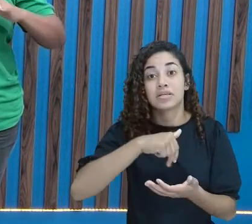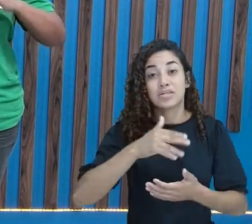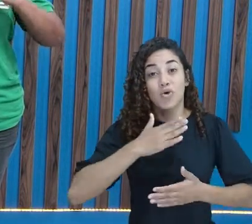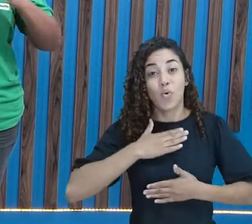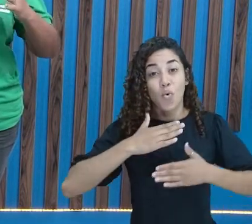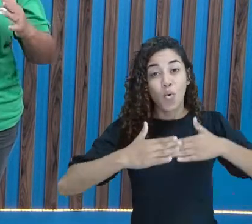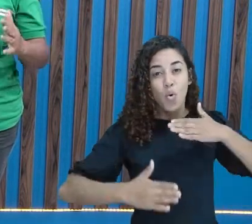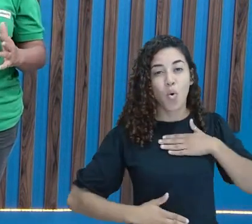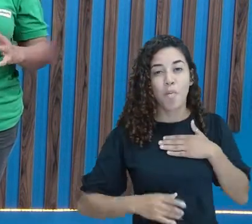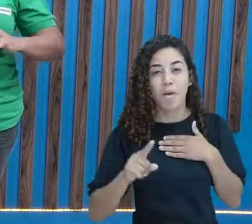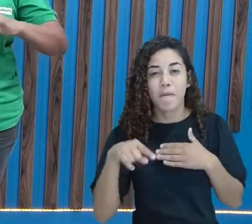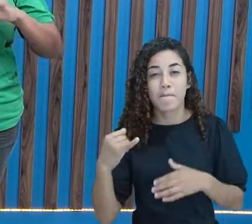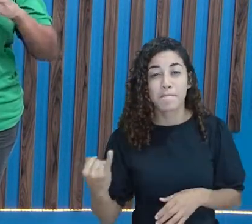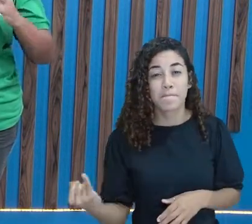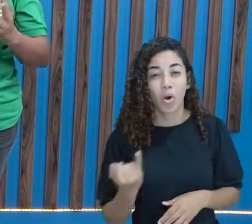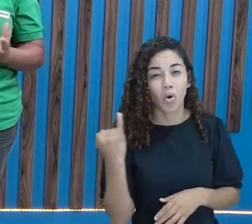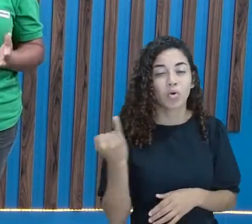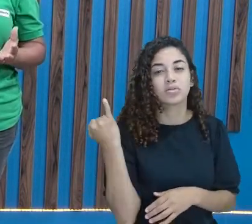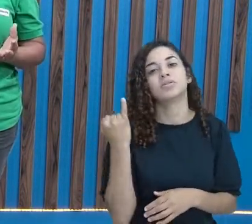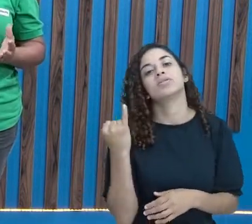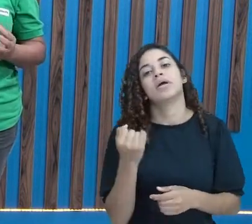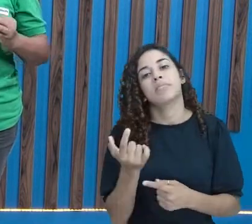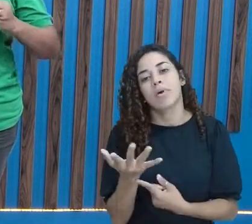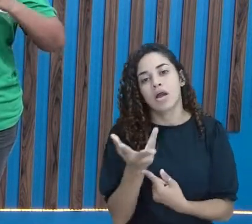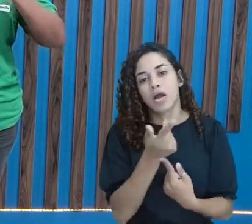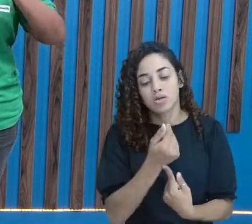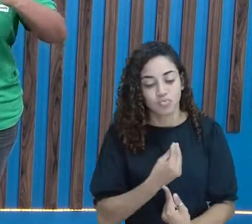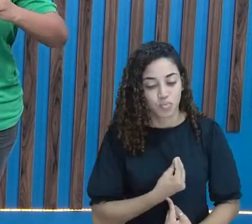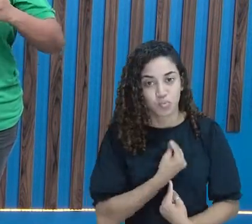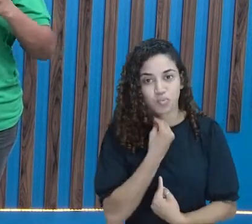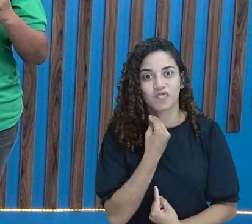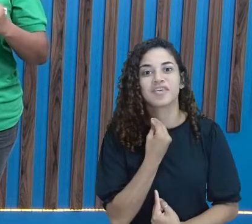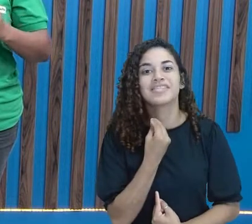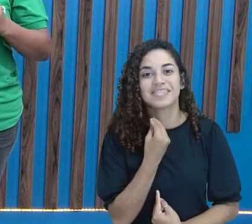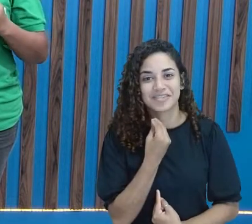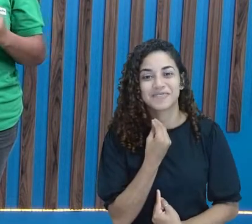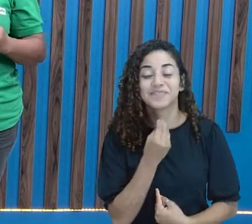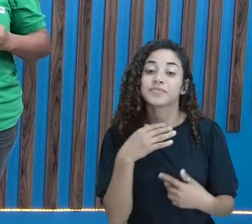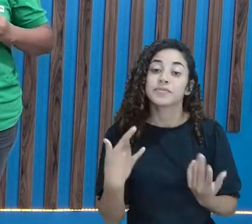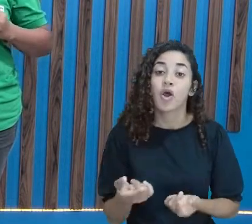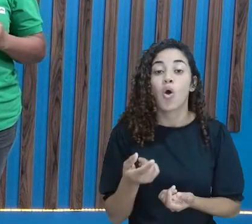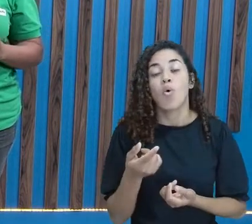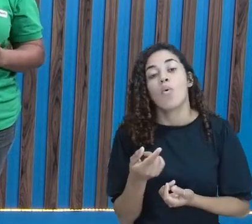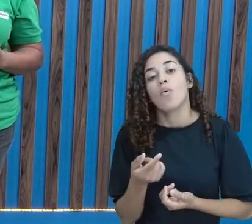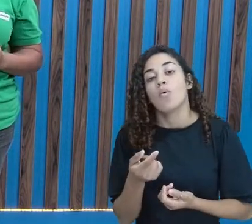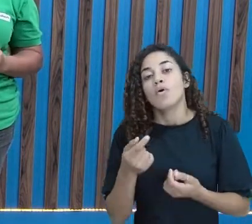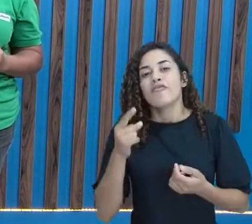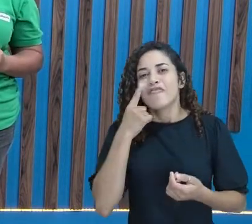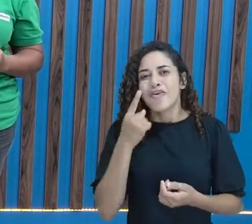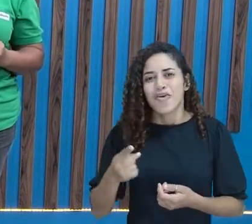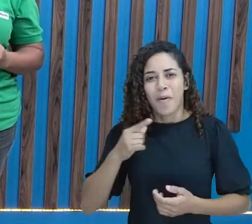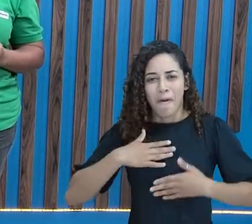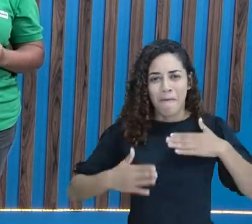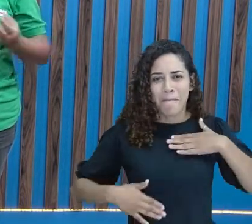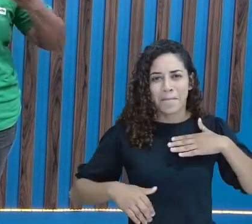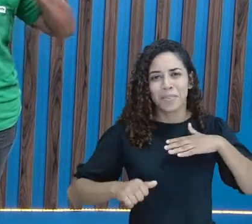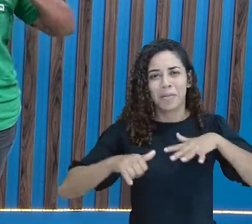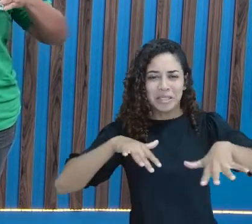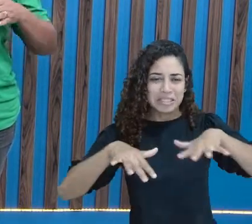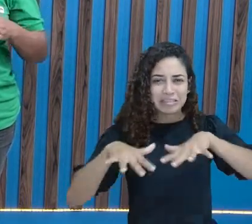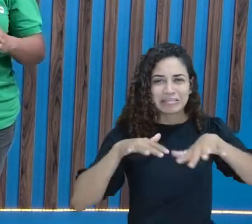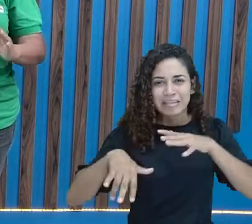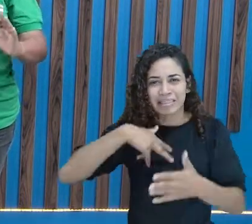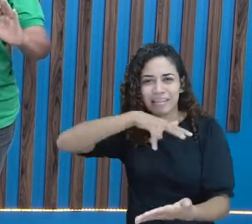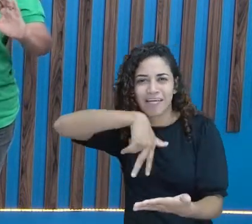fundamental para que essa arte existe. Então, a gente viu aí nossos esqueletos se requebrando, se remexendo ao som da música,